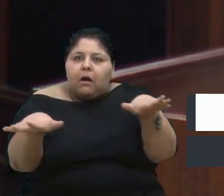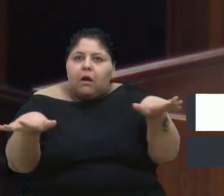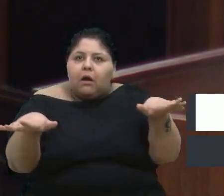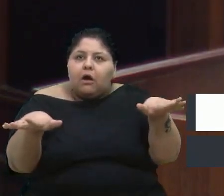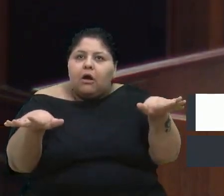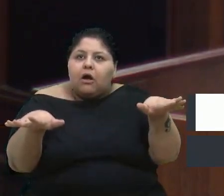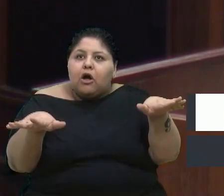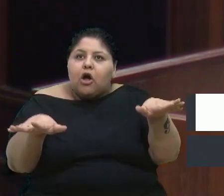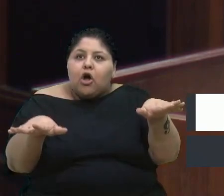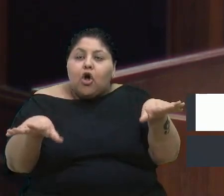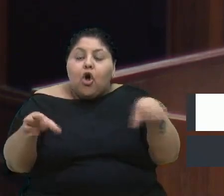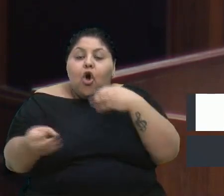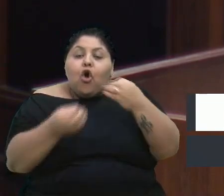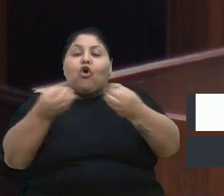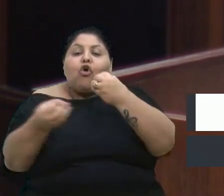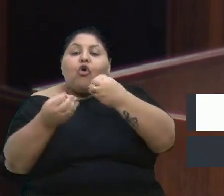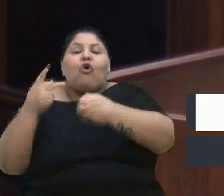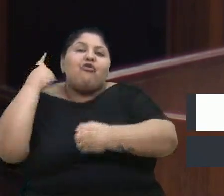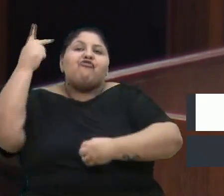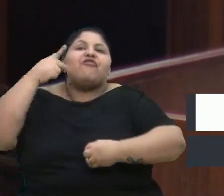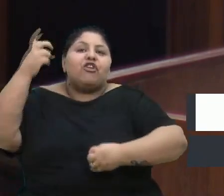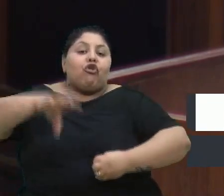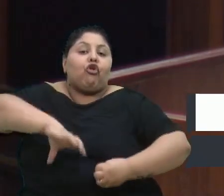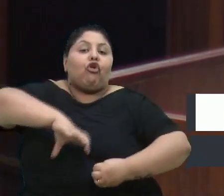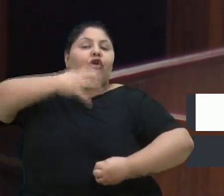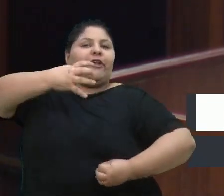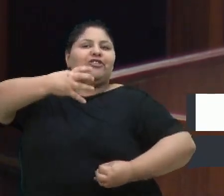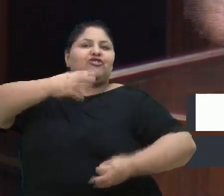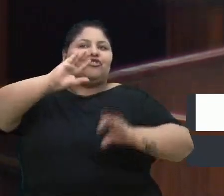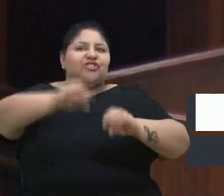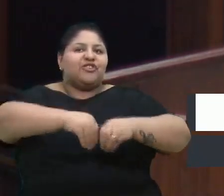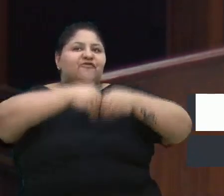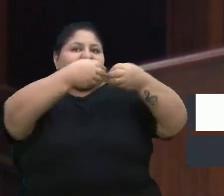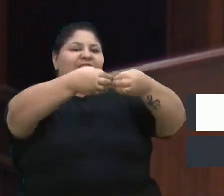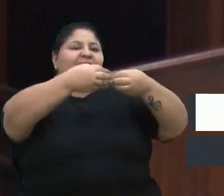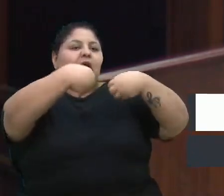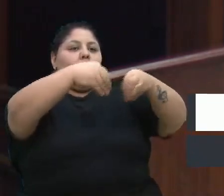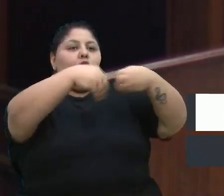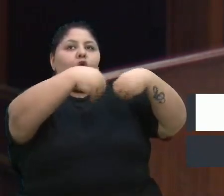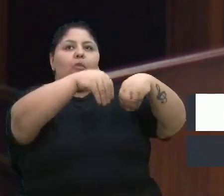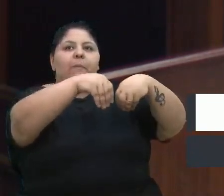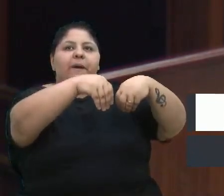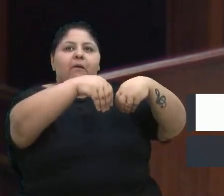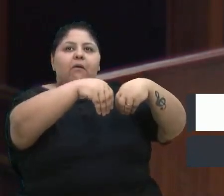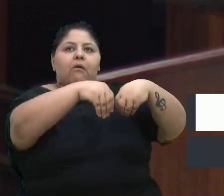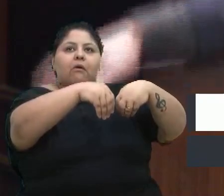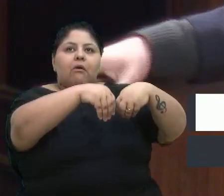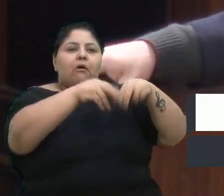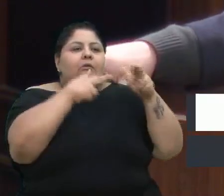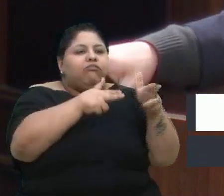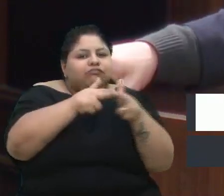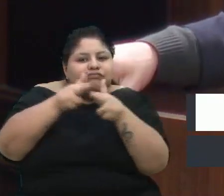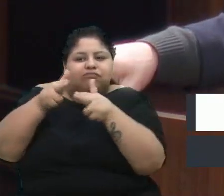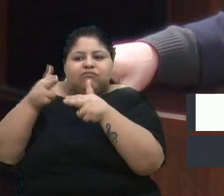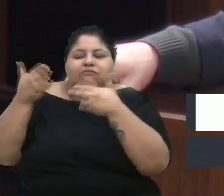ser o machão de Caxias do Sul que vai entregar uma indicação lá. Nós estamos fora da realidade, estamos fora da